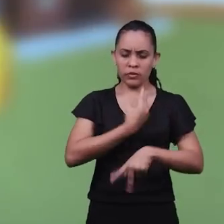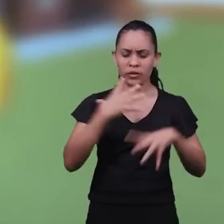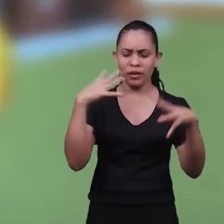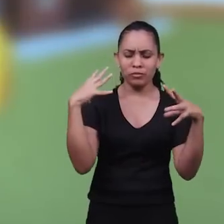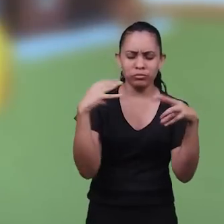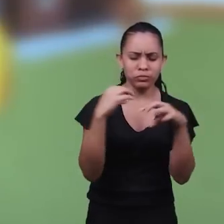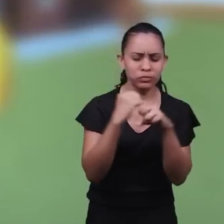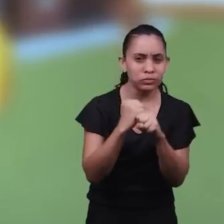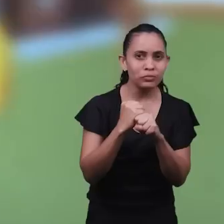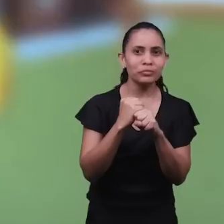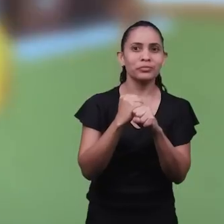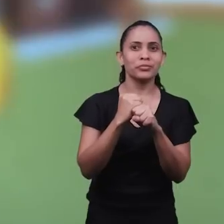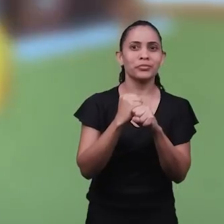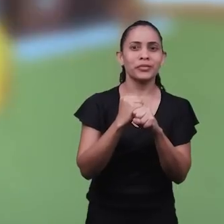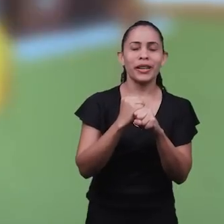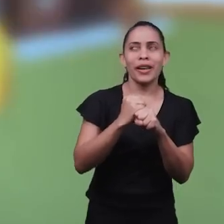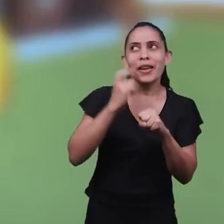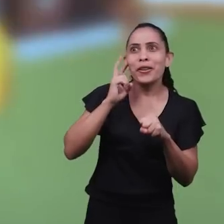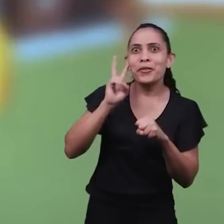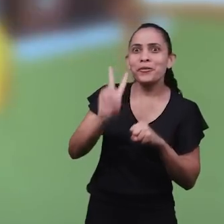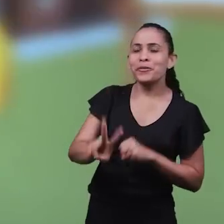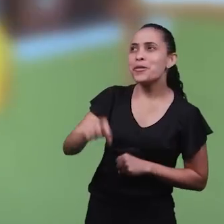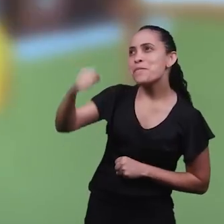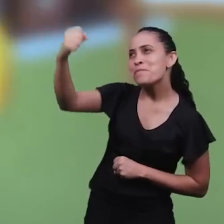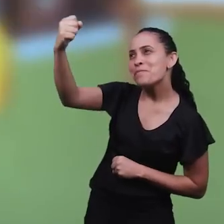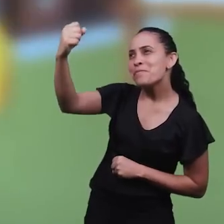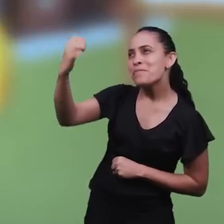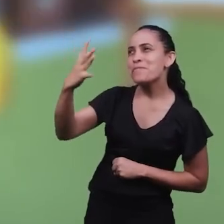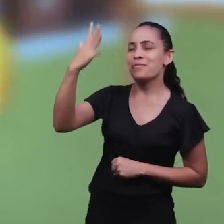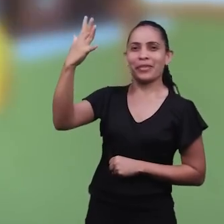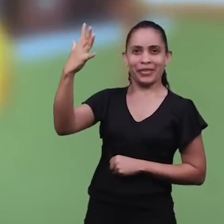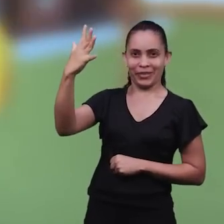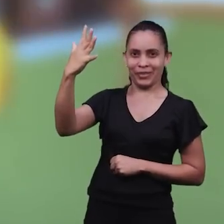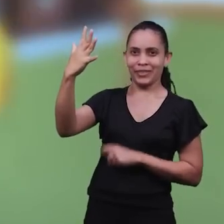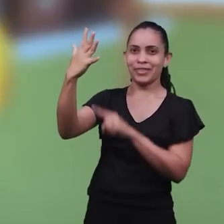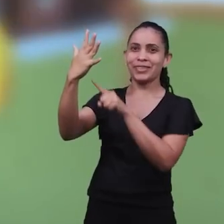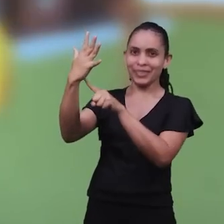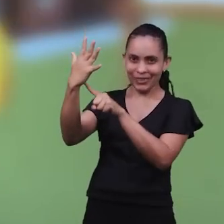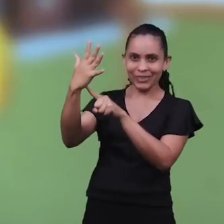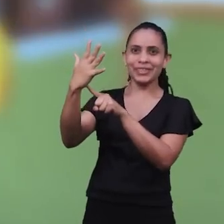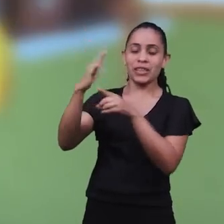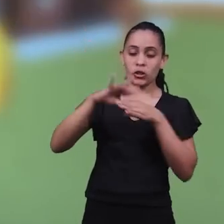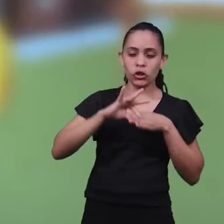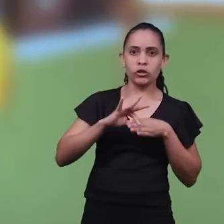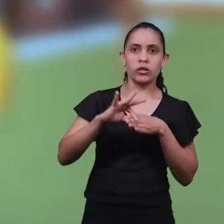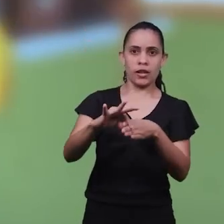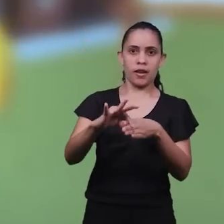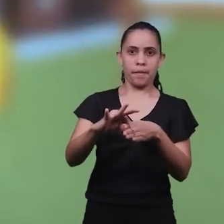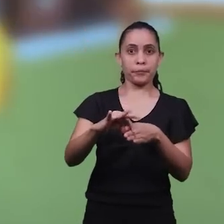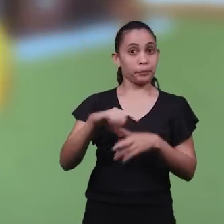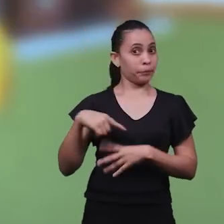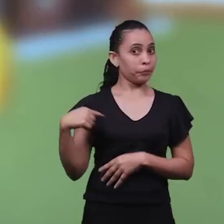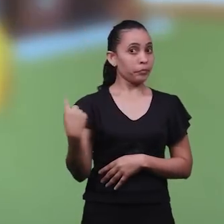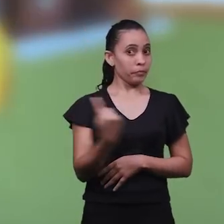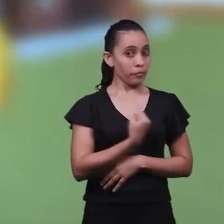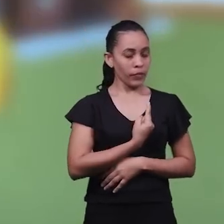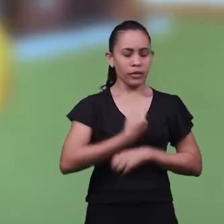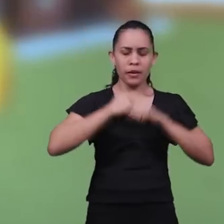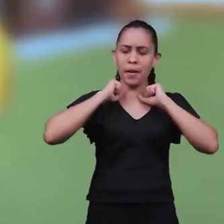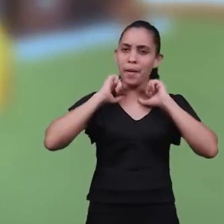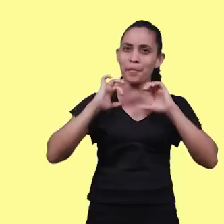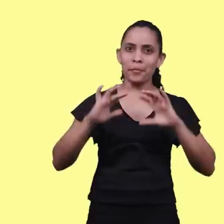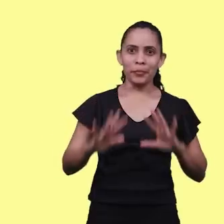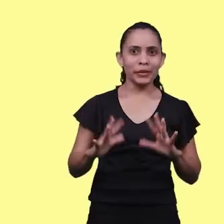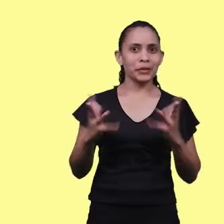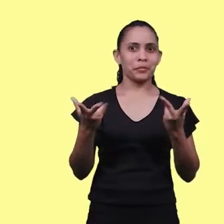luz, porque é Jesus, essa grande luz capaz de iluminar todas as coisas. E quando nós recebemos essa bênção